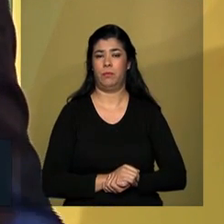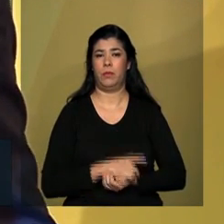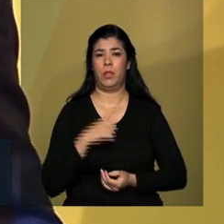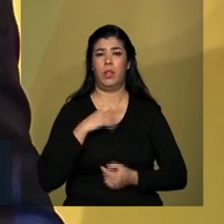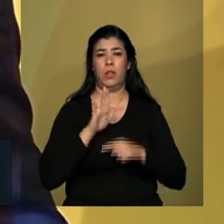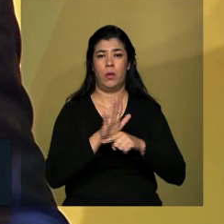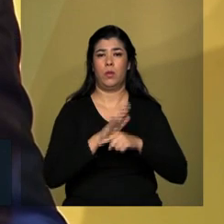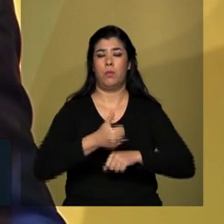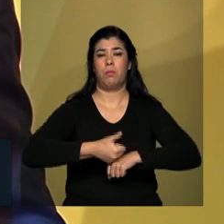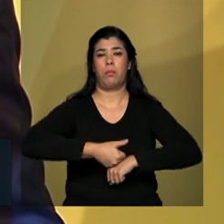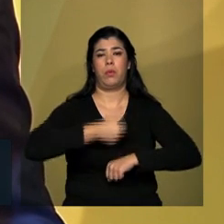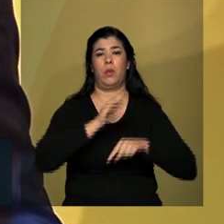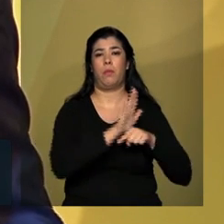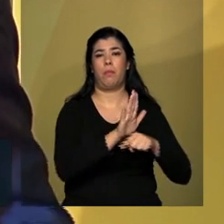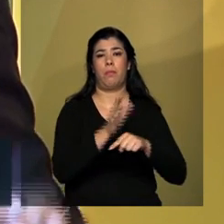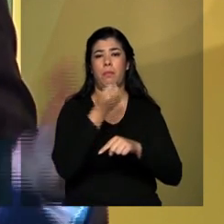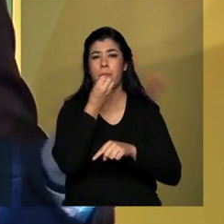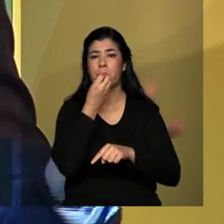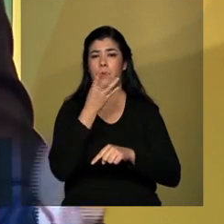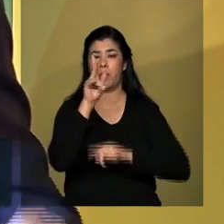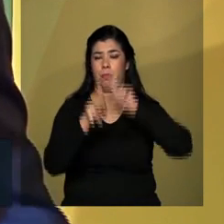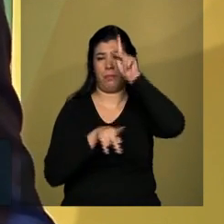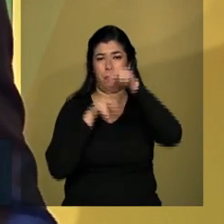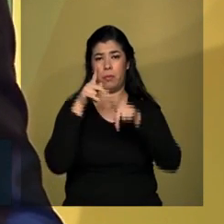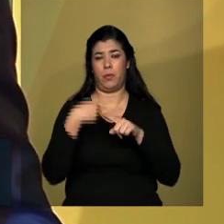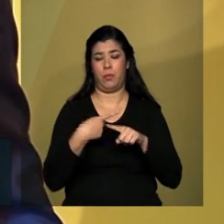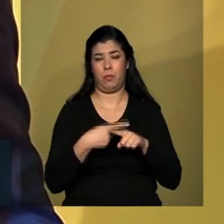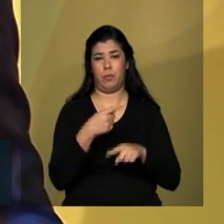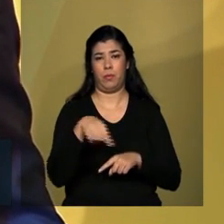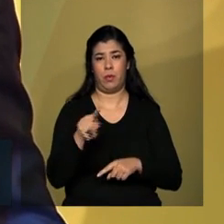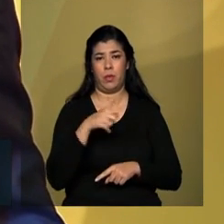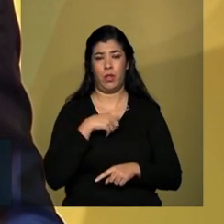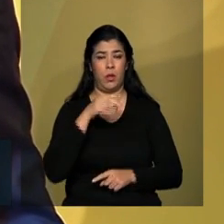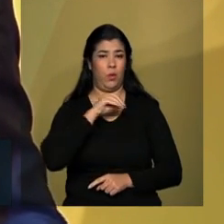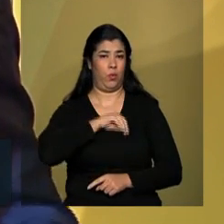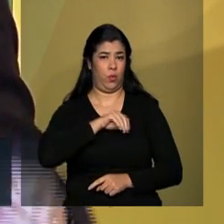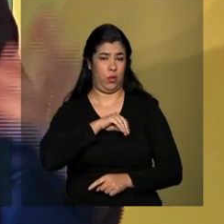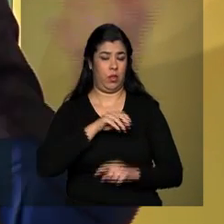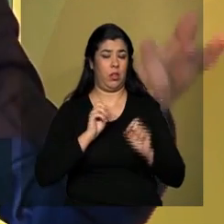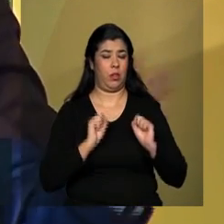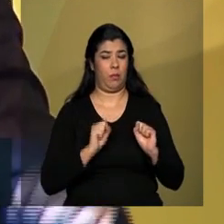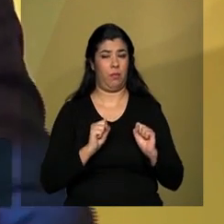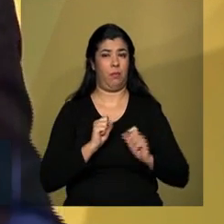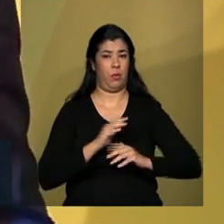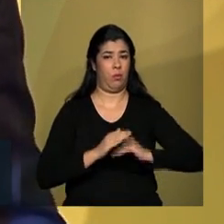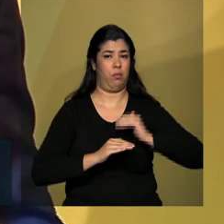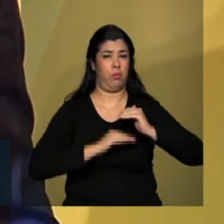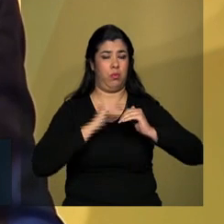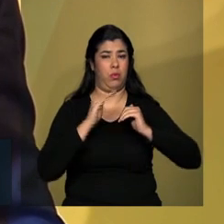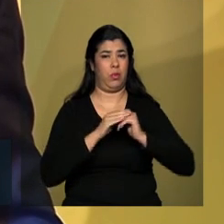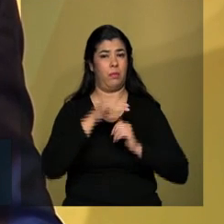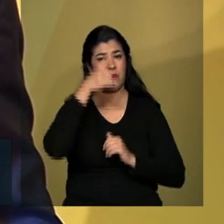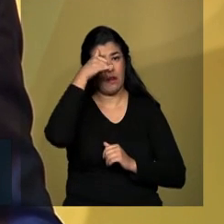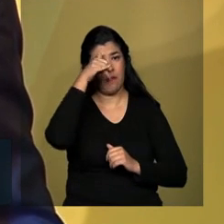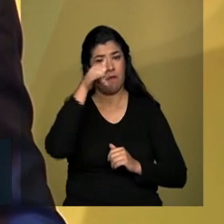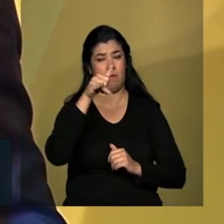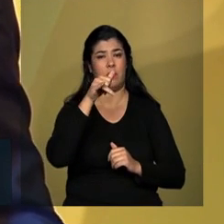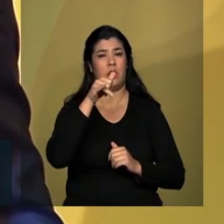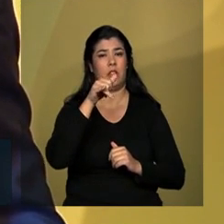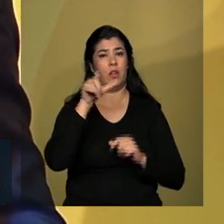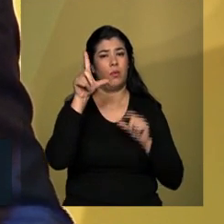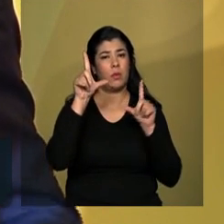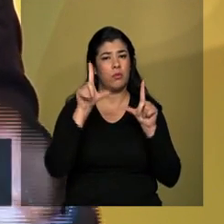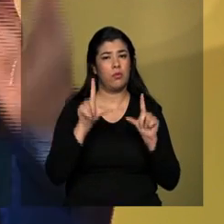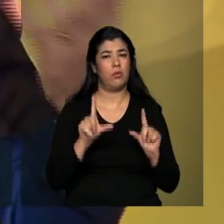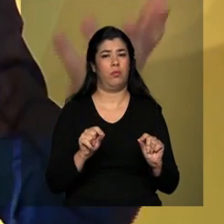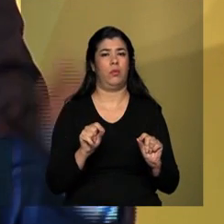lucrativos no mercado, que vai beneficiar a população também, porque uma medida os salários vão crescer também sem botar pressão na inflação e